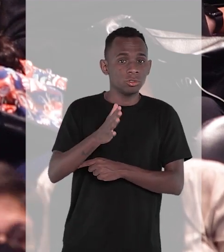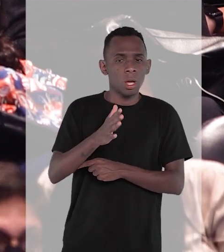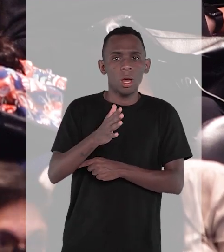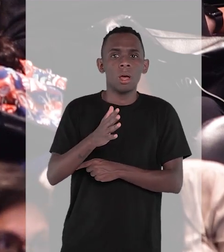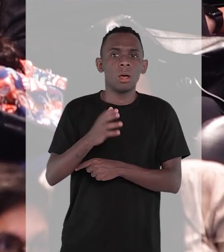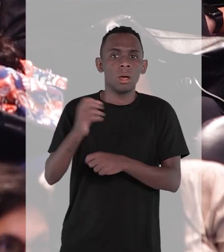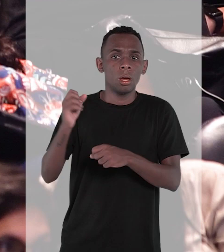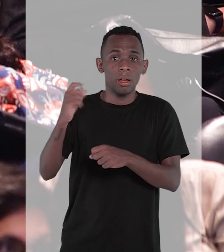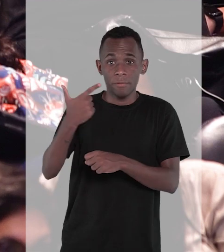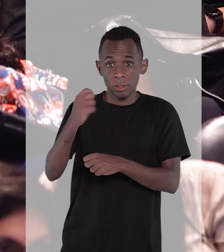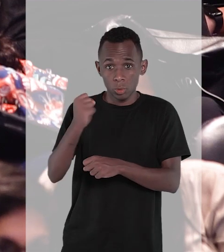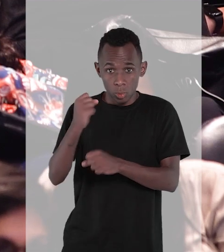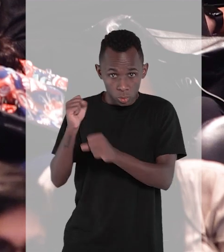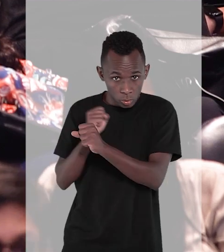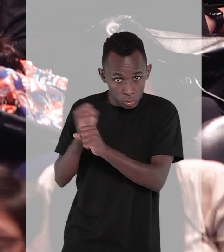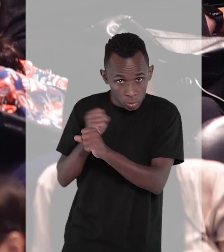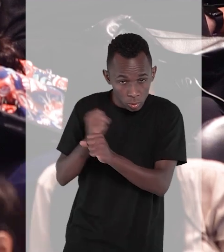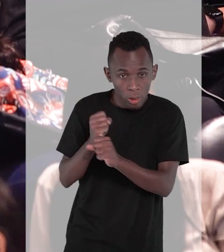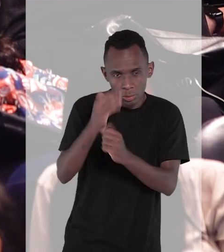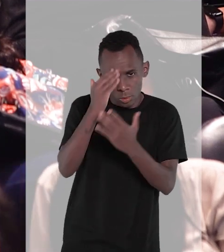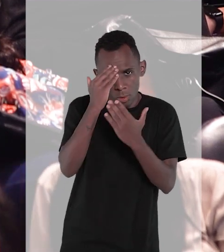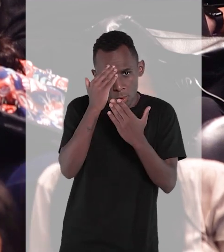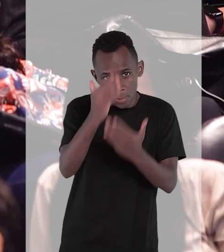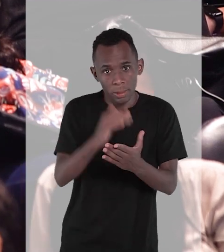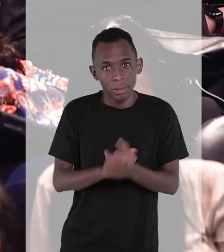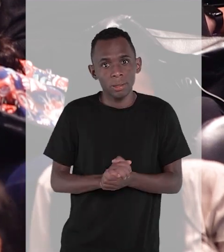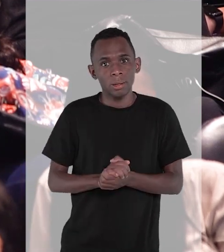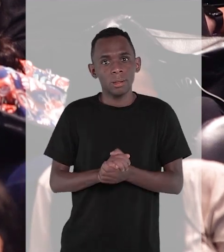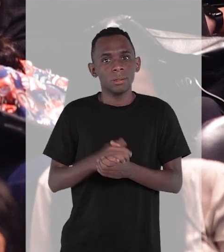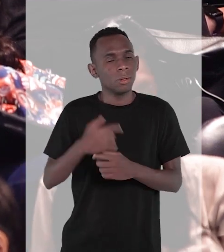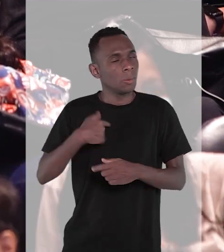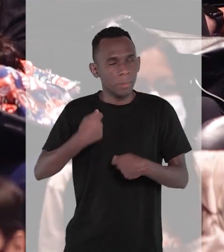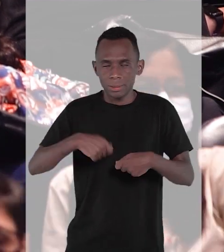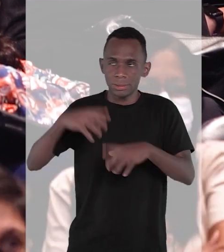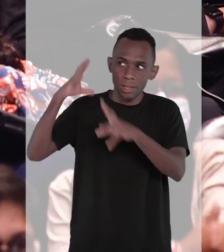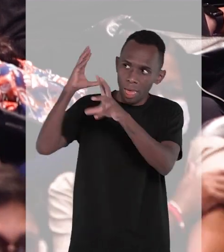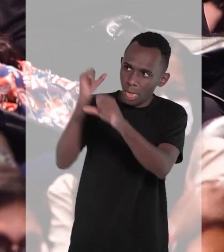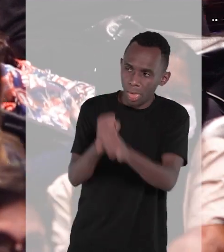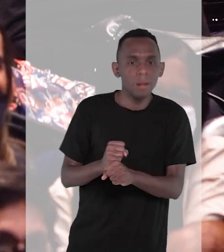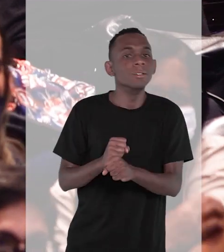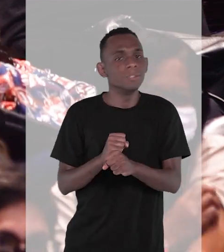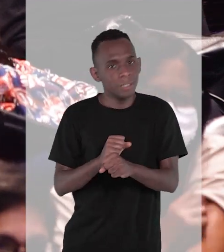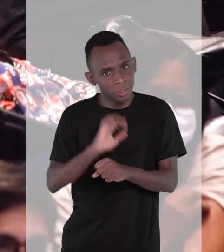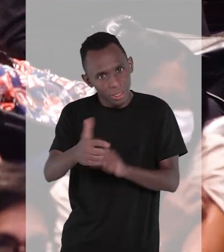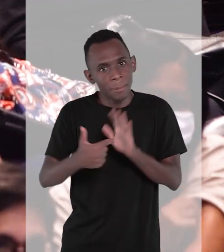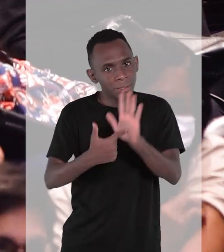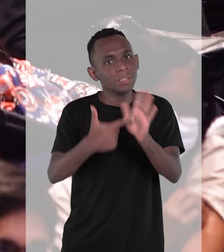completando, tem 28 anos que foi lançado. Poxa, obrigado. Não vou precisar fazer essa conta.